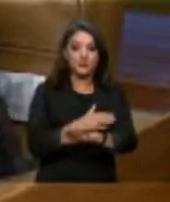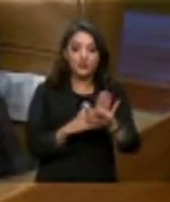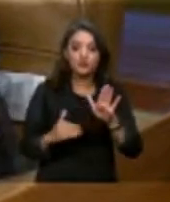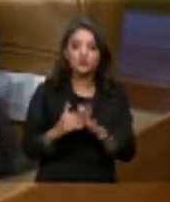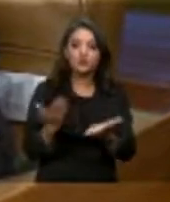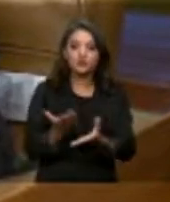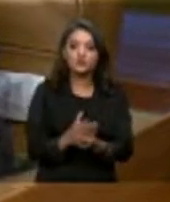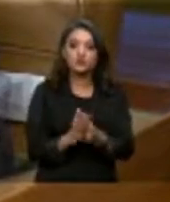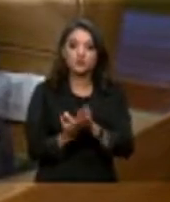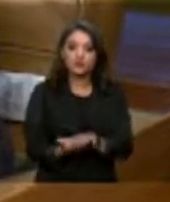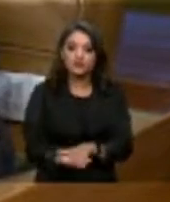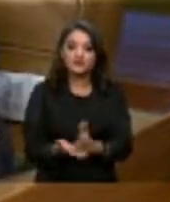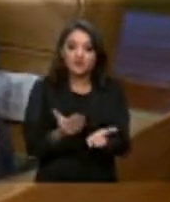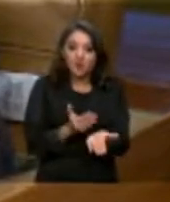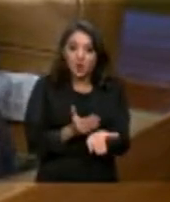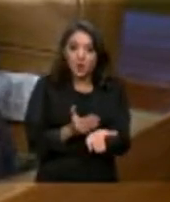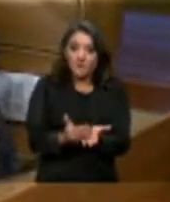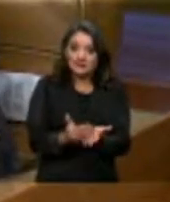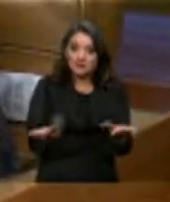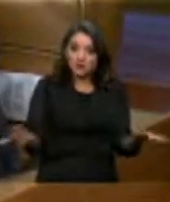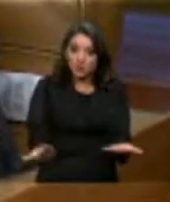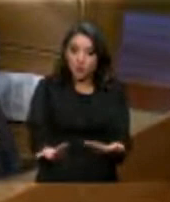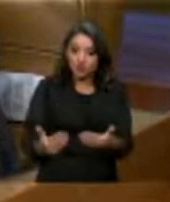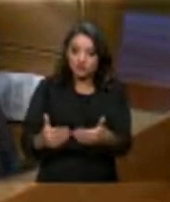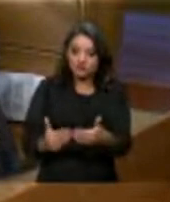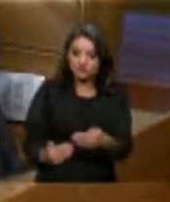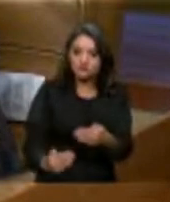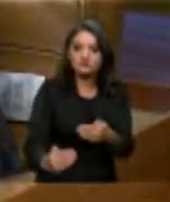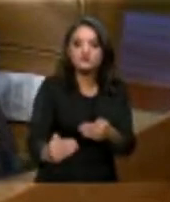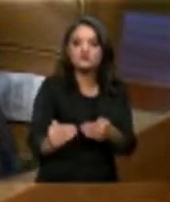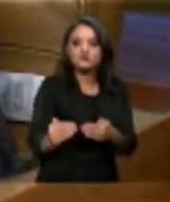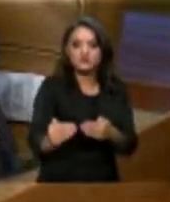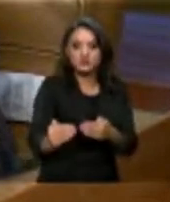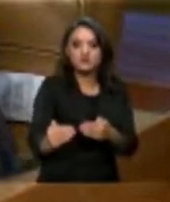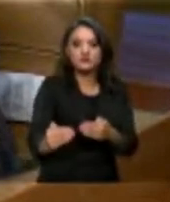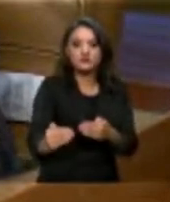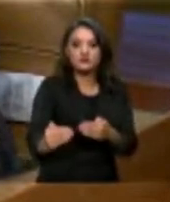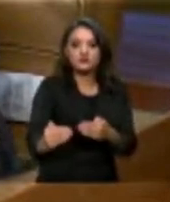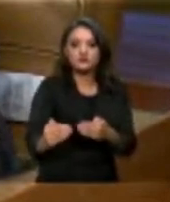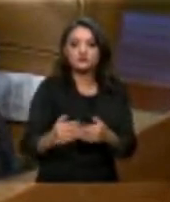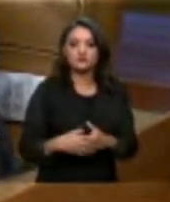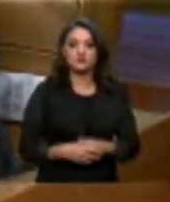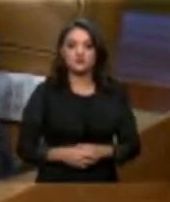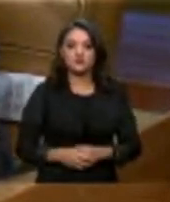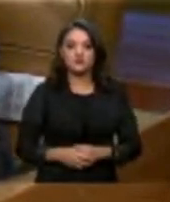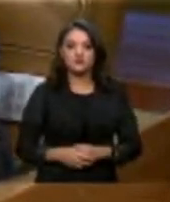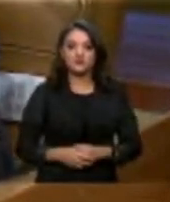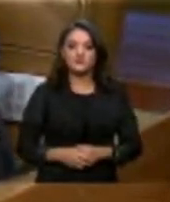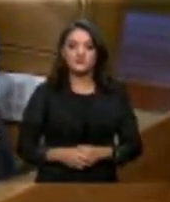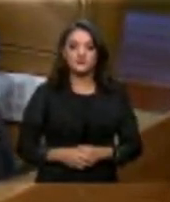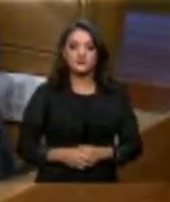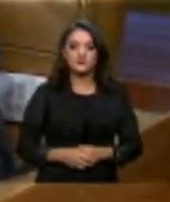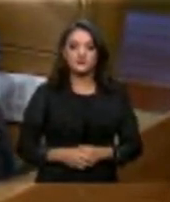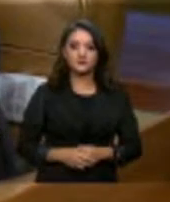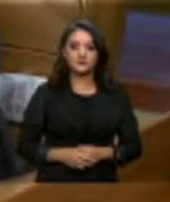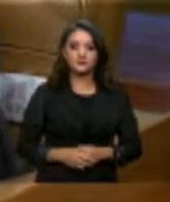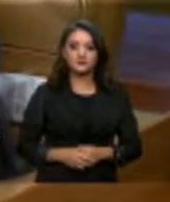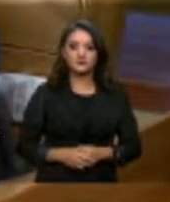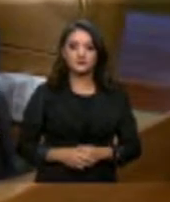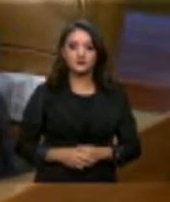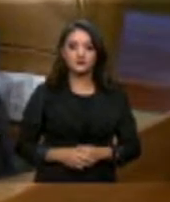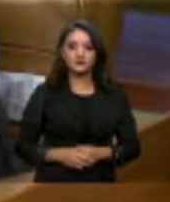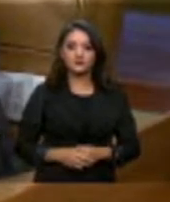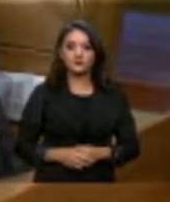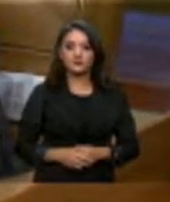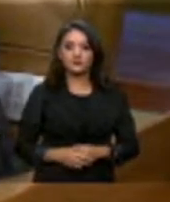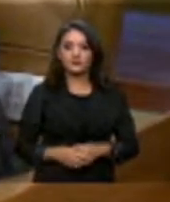a partir deste julgamento, inclusive dos aqueles da sessão previstas,